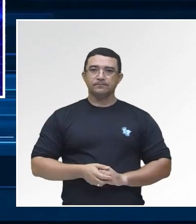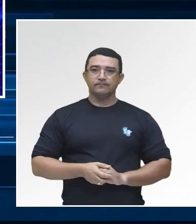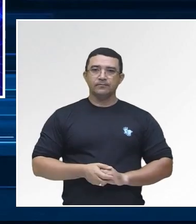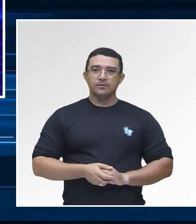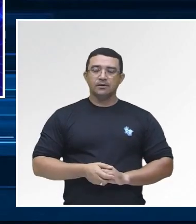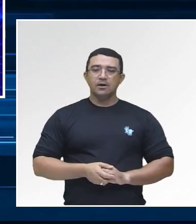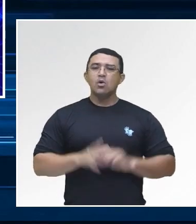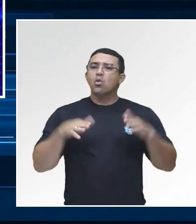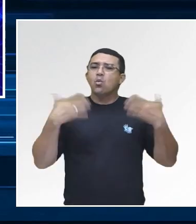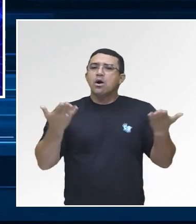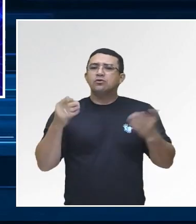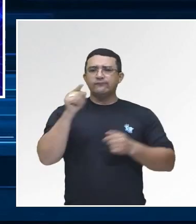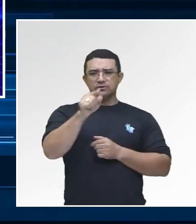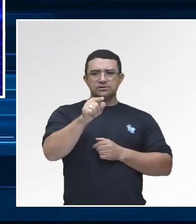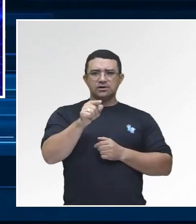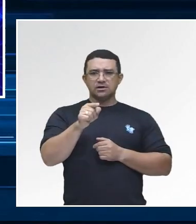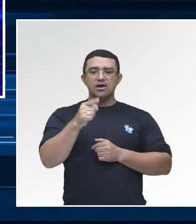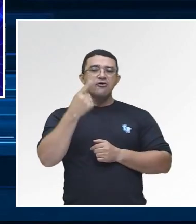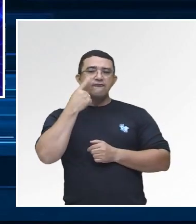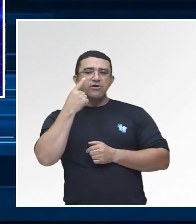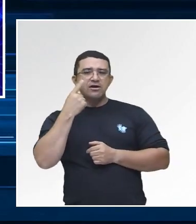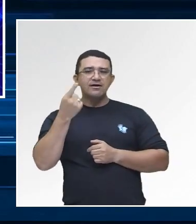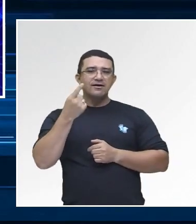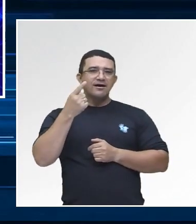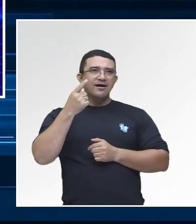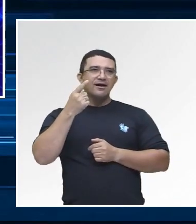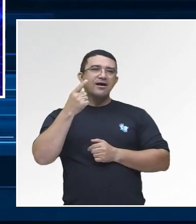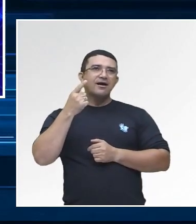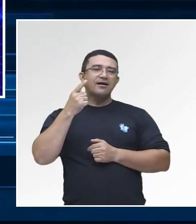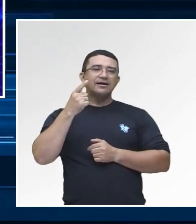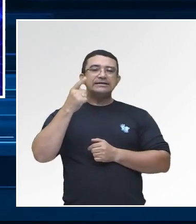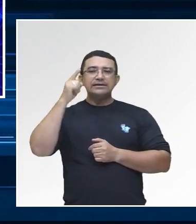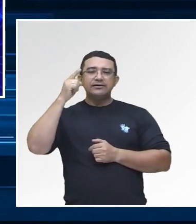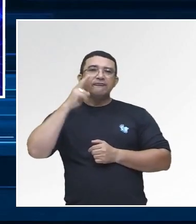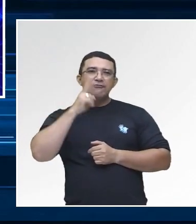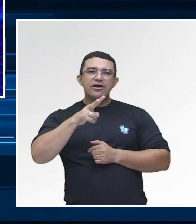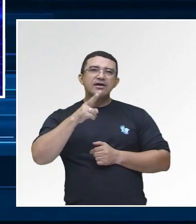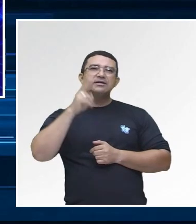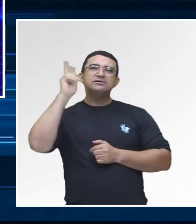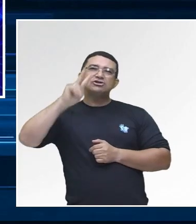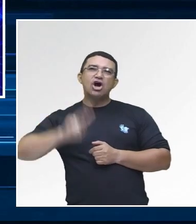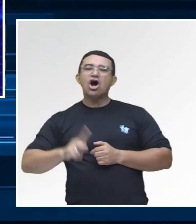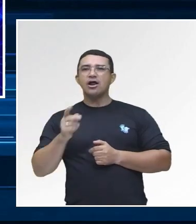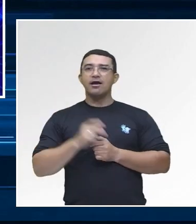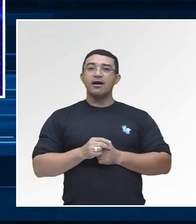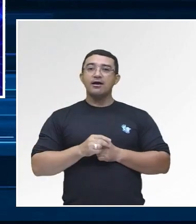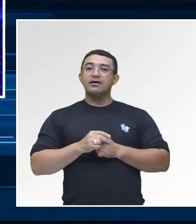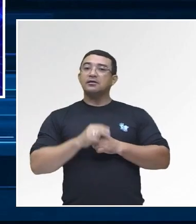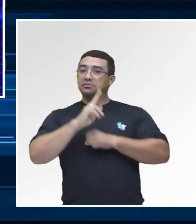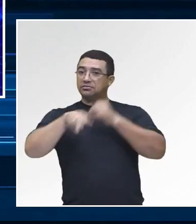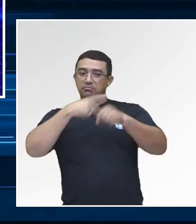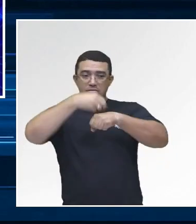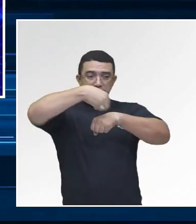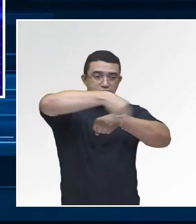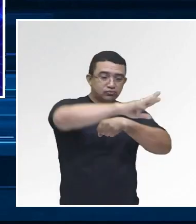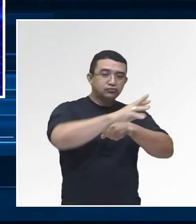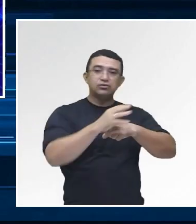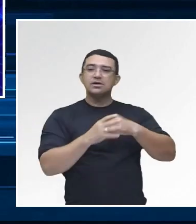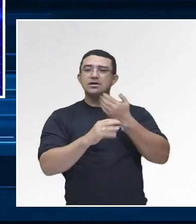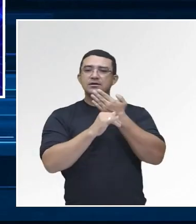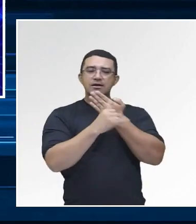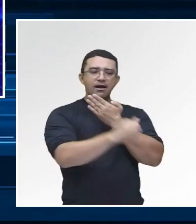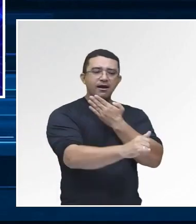você ouve uma história aí na escola, aí quando chega em casa vai contar para sua mãe, para o seu irmão,